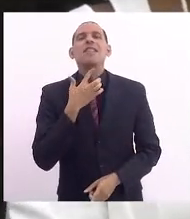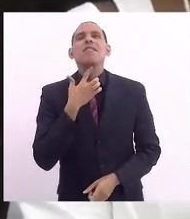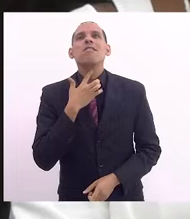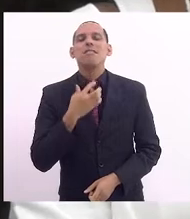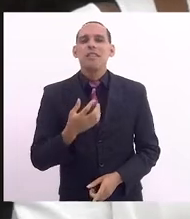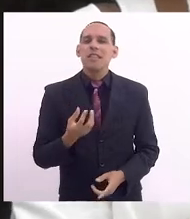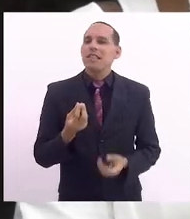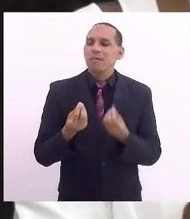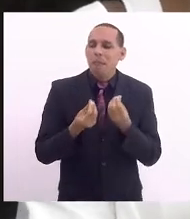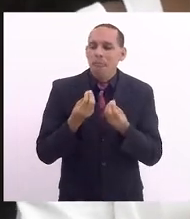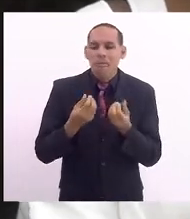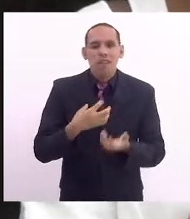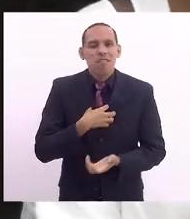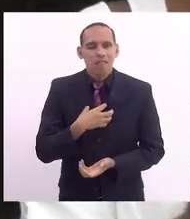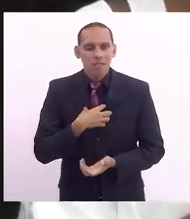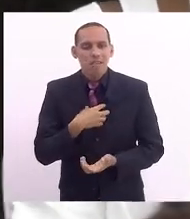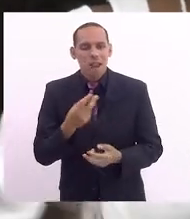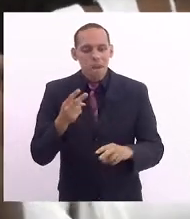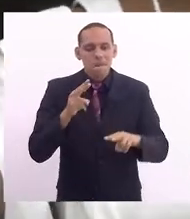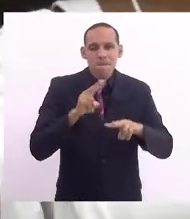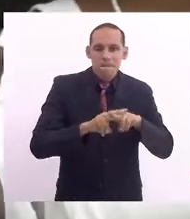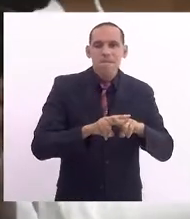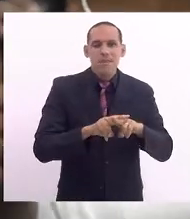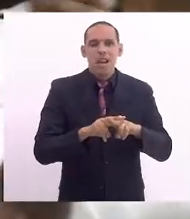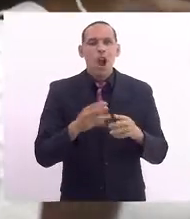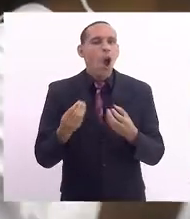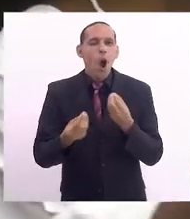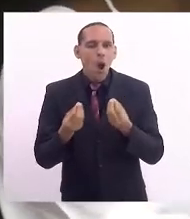prova nenhuma. Obrigado.